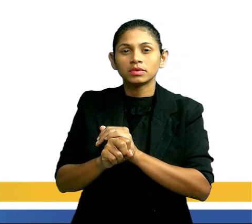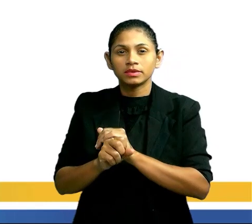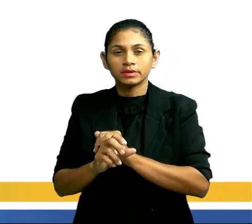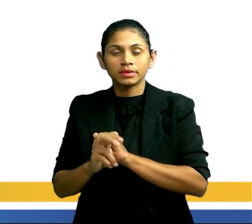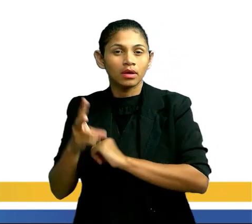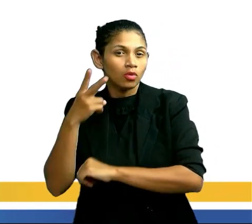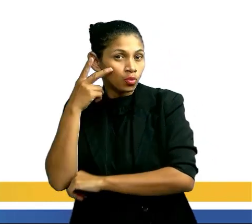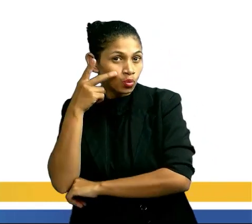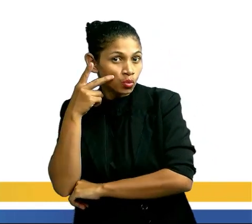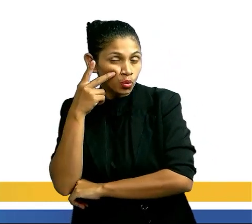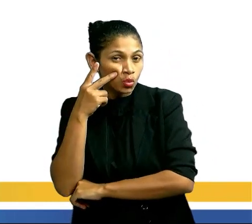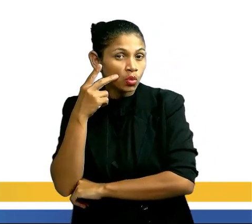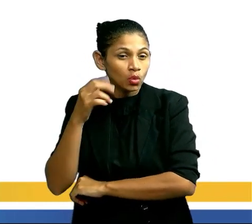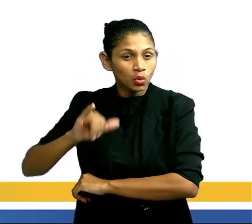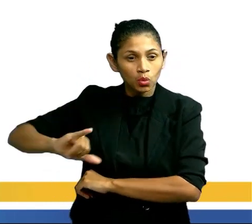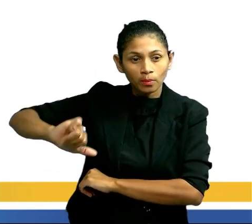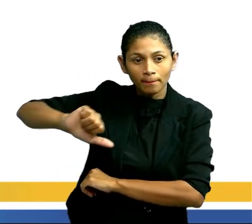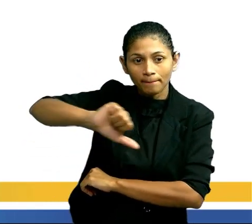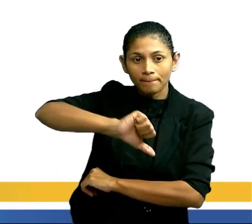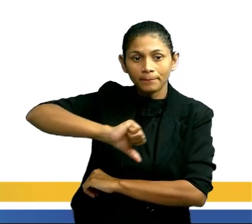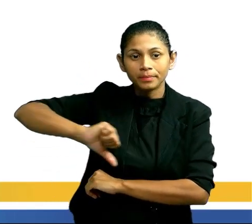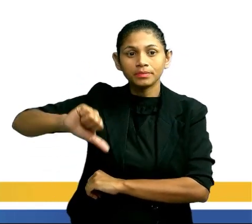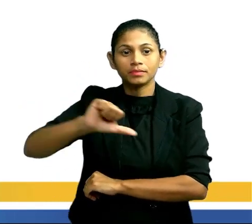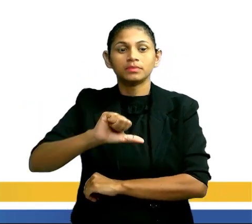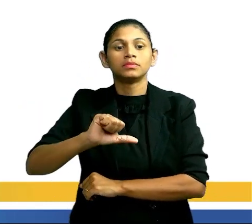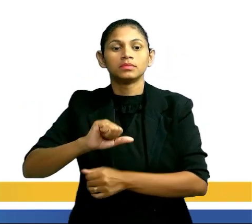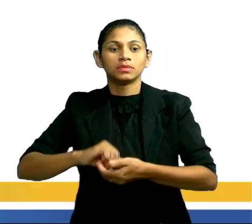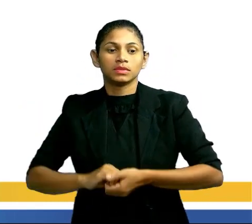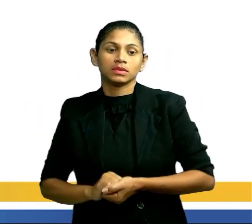vinagre. Nós temos o ácido lático,